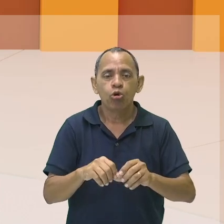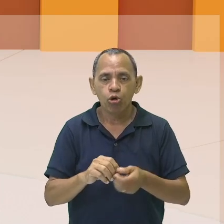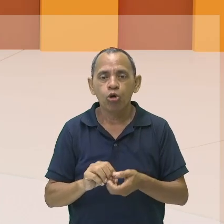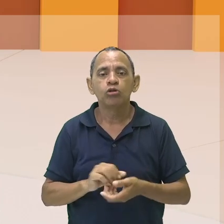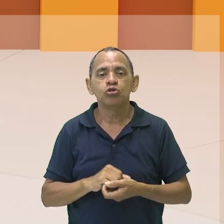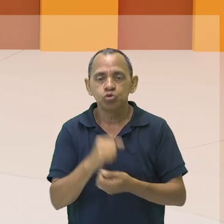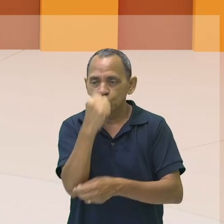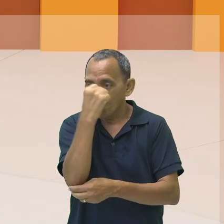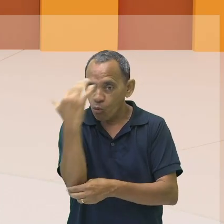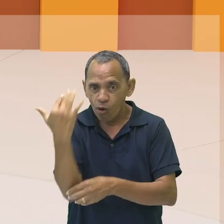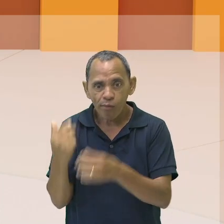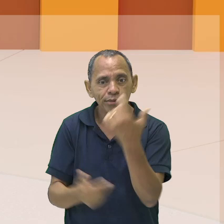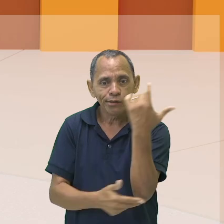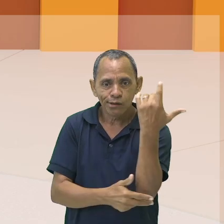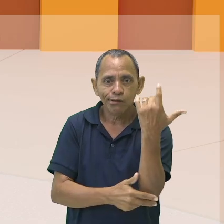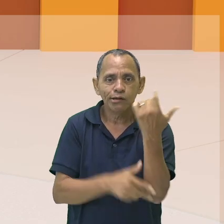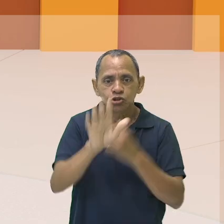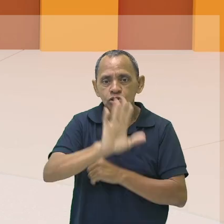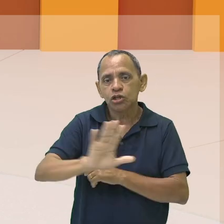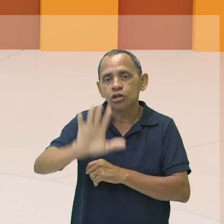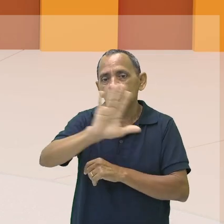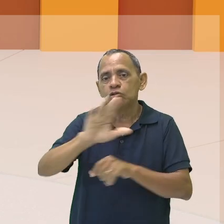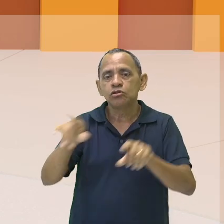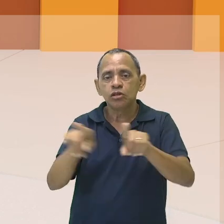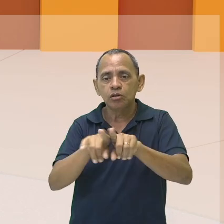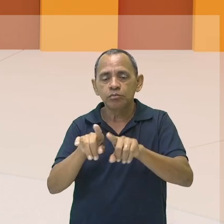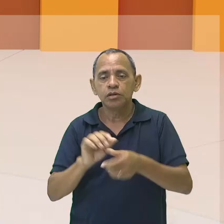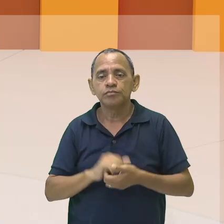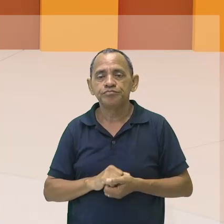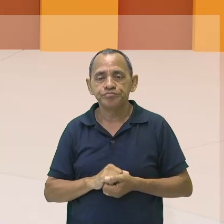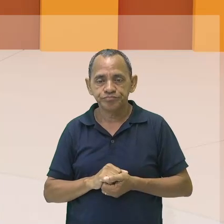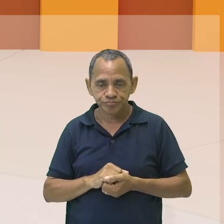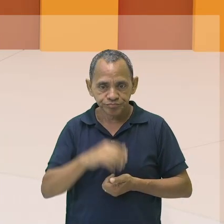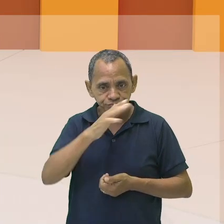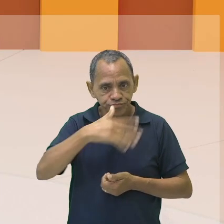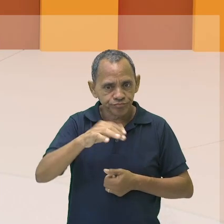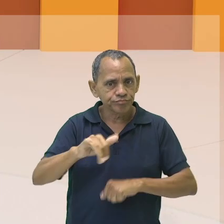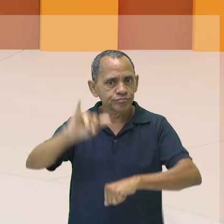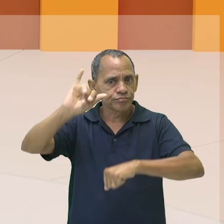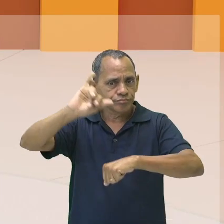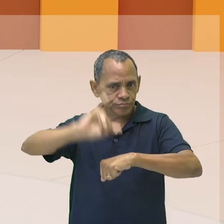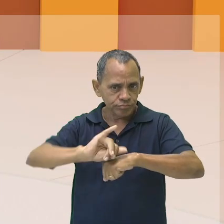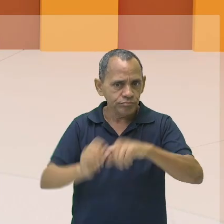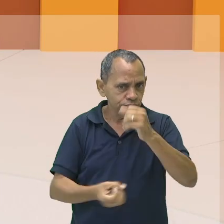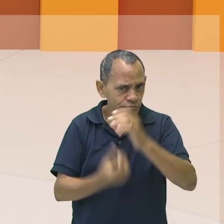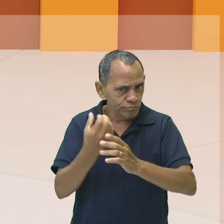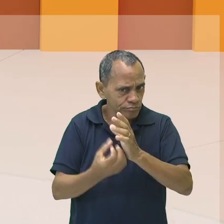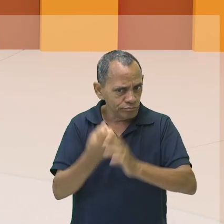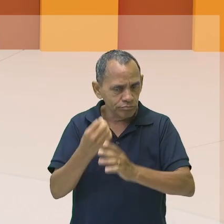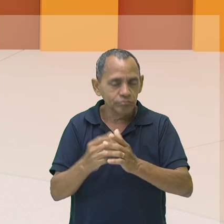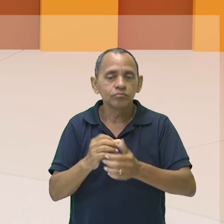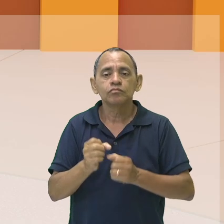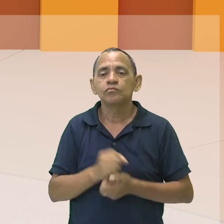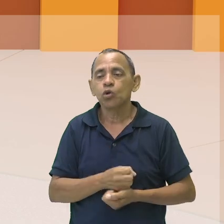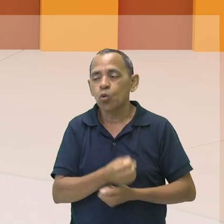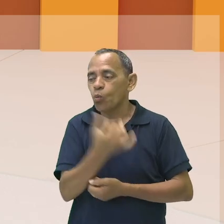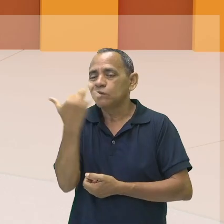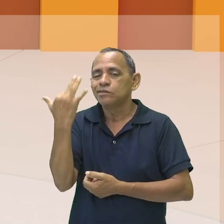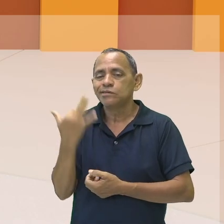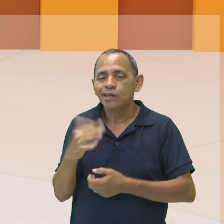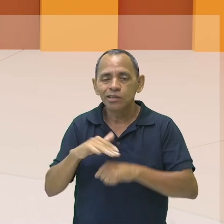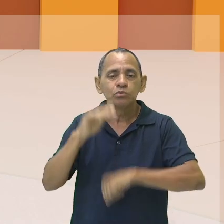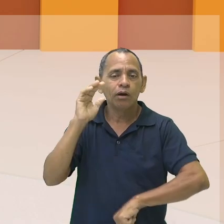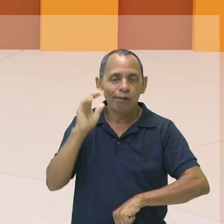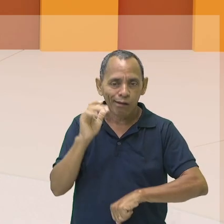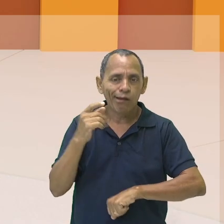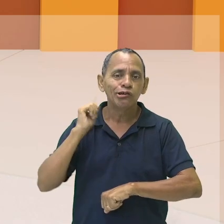os centros urbanos, eles produzem muito lixo em decorrência, em especial, do quantitativo de pessoas que vivem